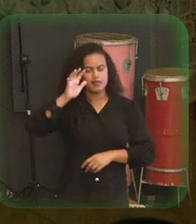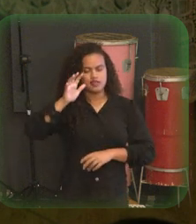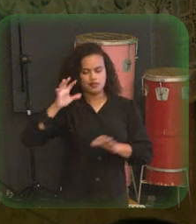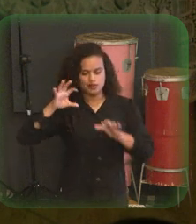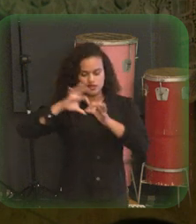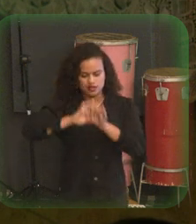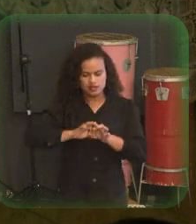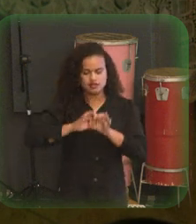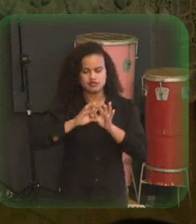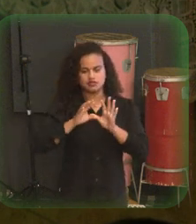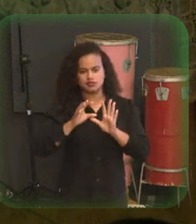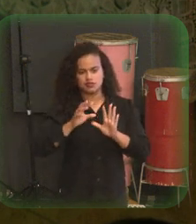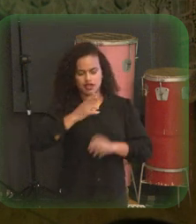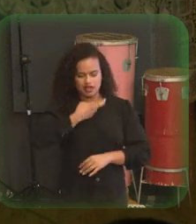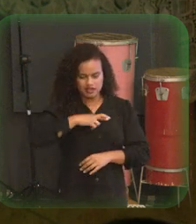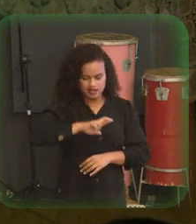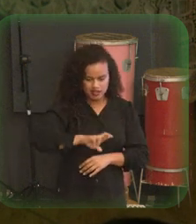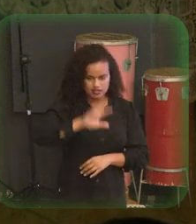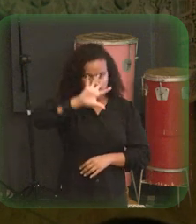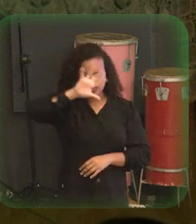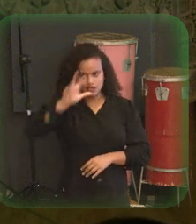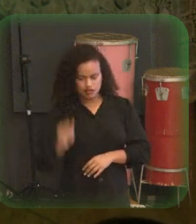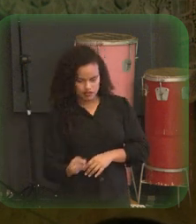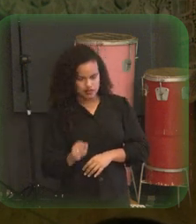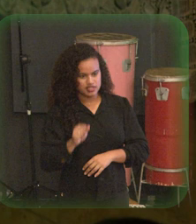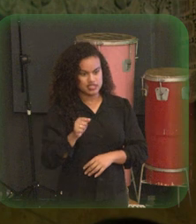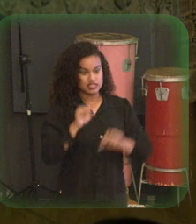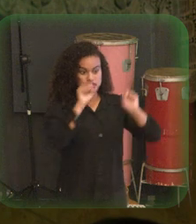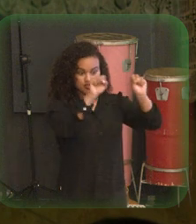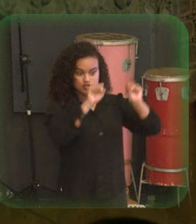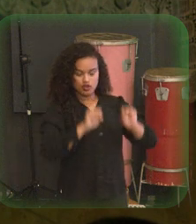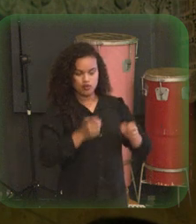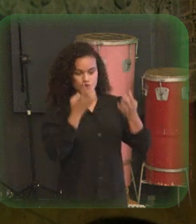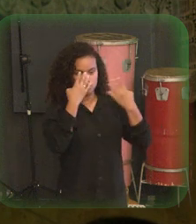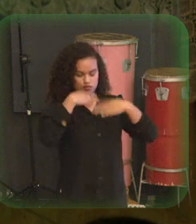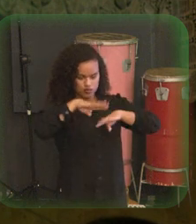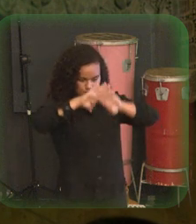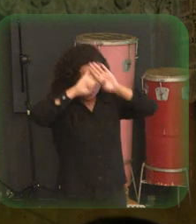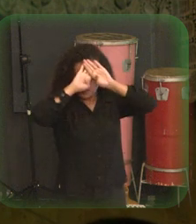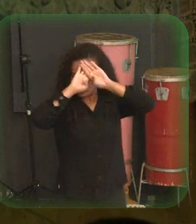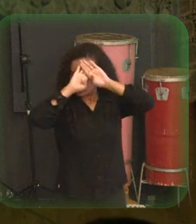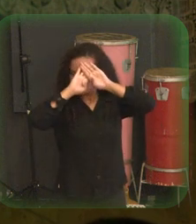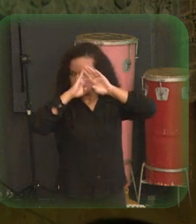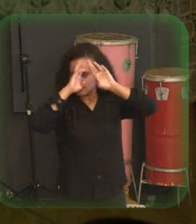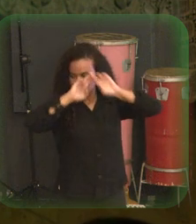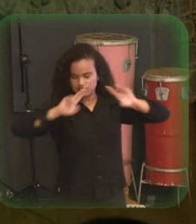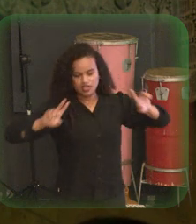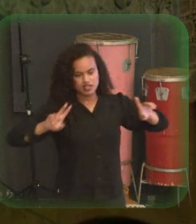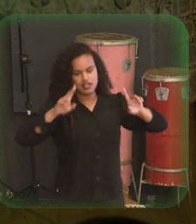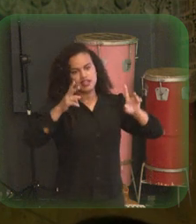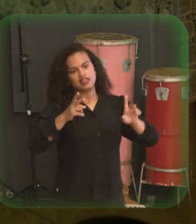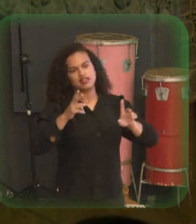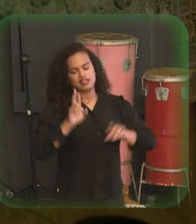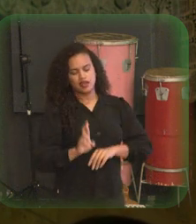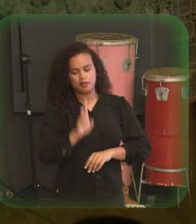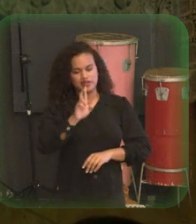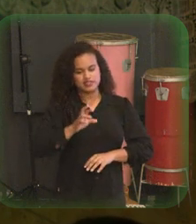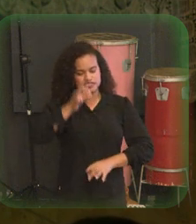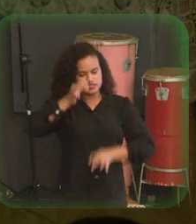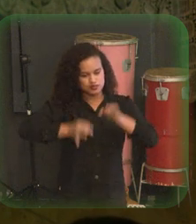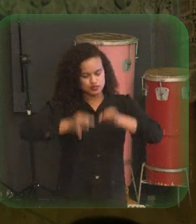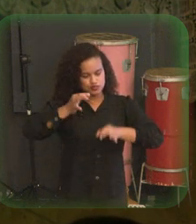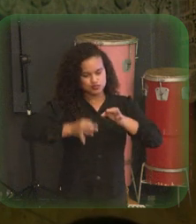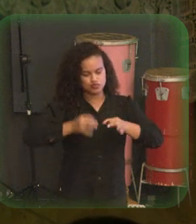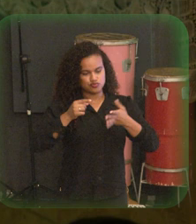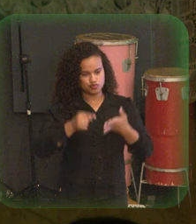Xangô, ele é o orixá que representa o justo, e o seu